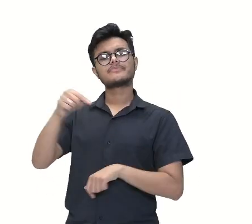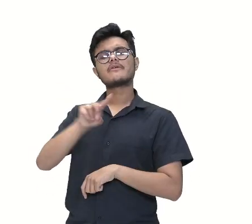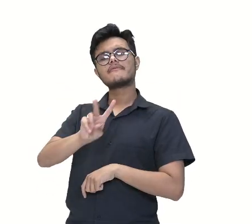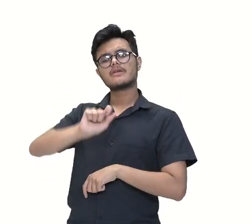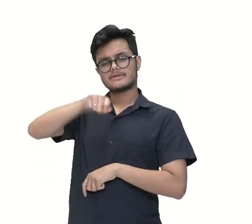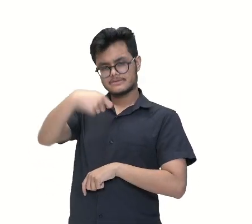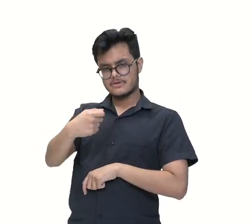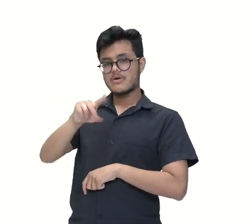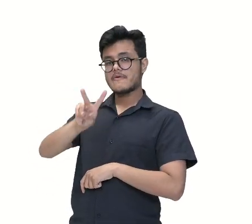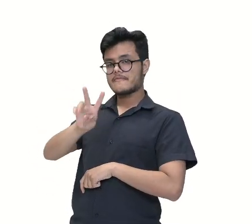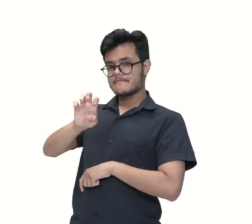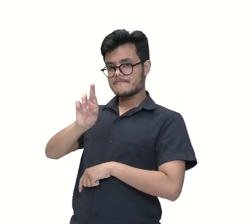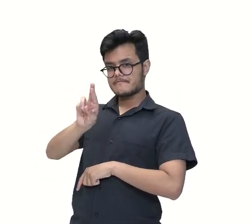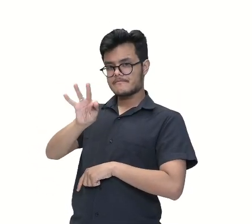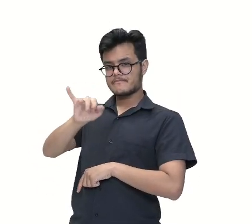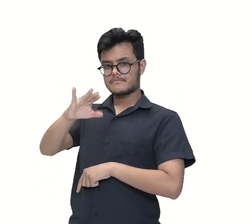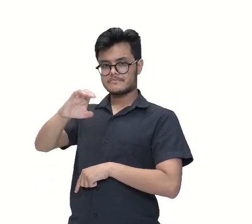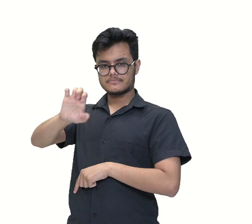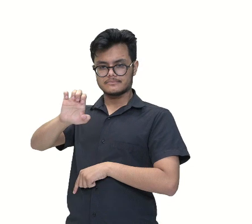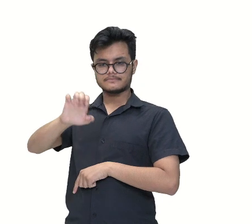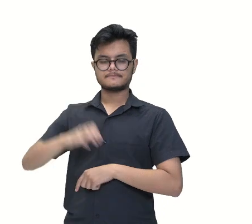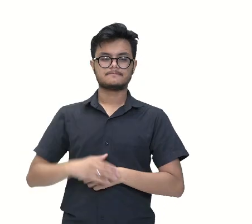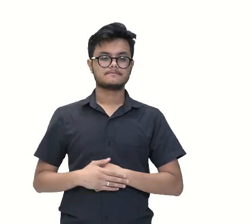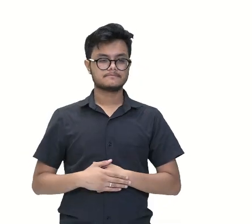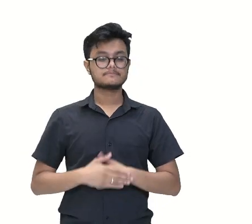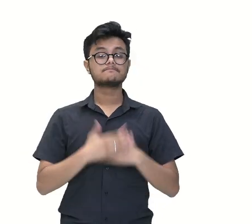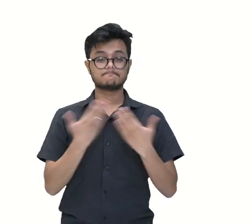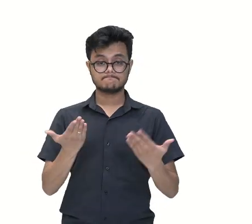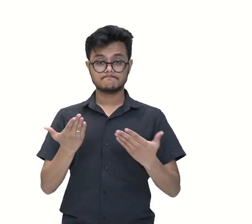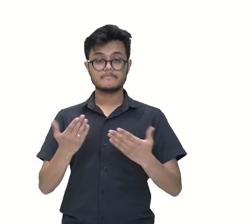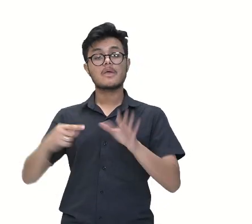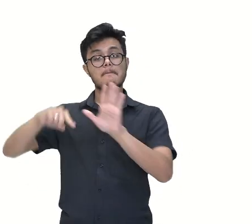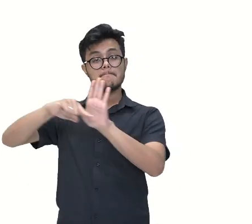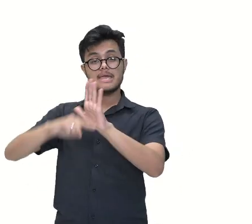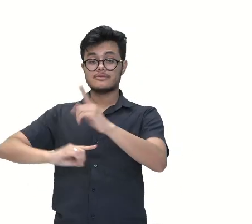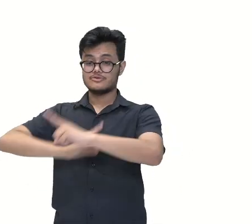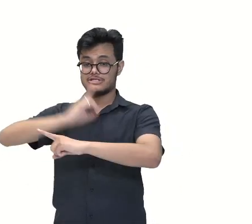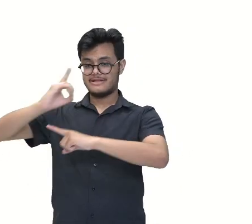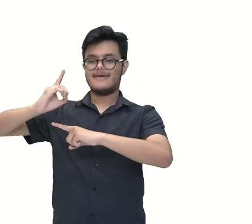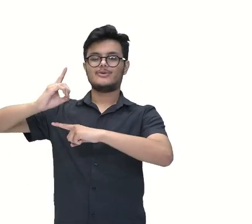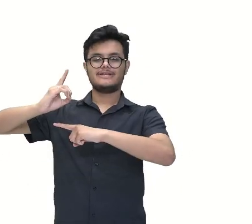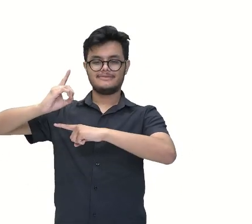yv vai ser menos delta,